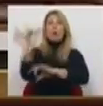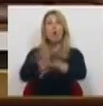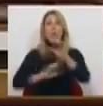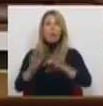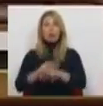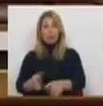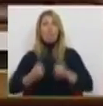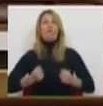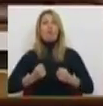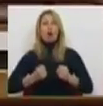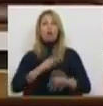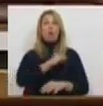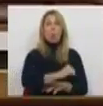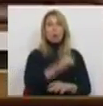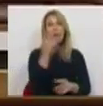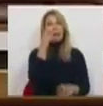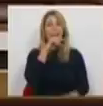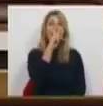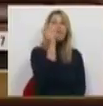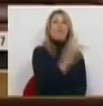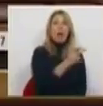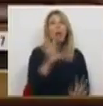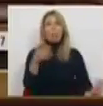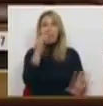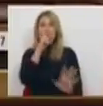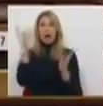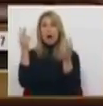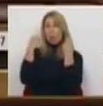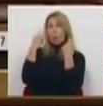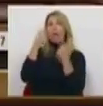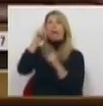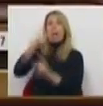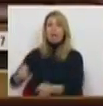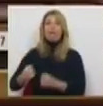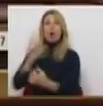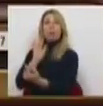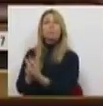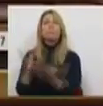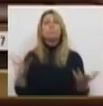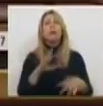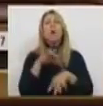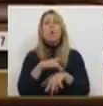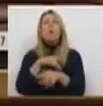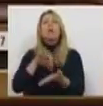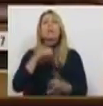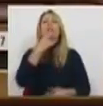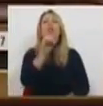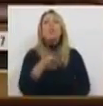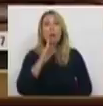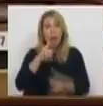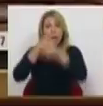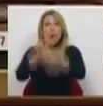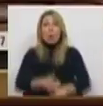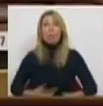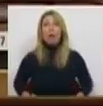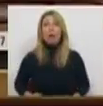mais fracos, mas tão fracas com os mais fortes. Mas o que é que nos diz este extremismo do centro? Que é para cumprir, que o Tratado Orçamental